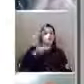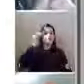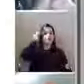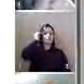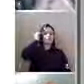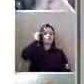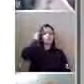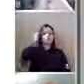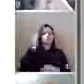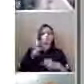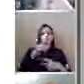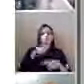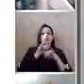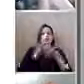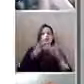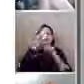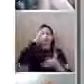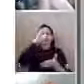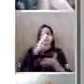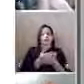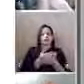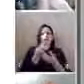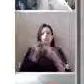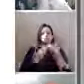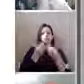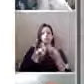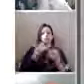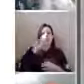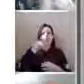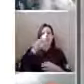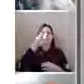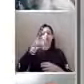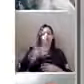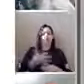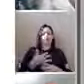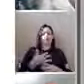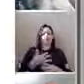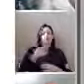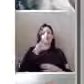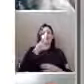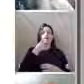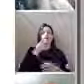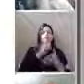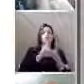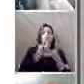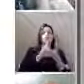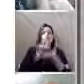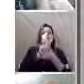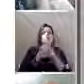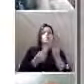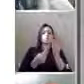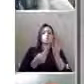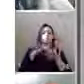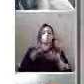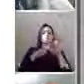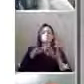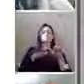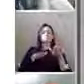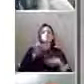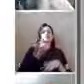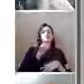que foi já anunciado na tese, em uma das suas justificativas, que os dicionários bilíngues, muitas vezes,